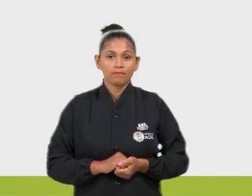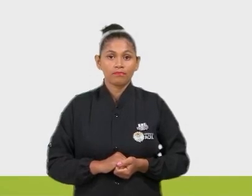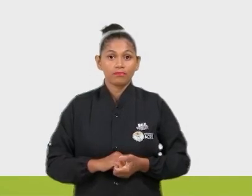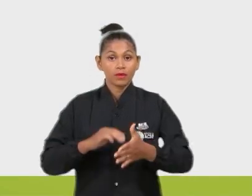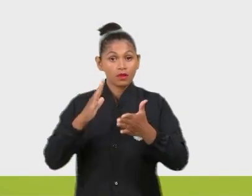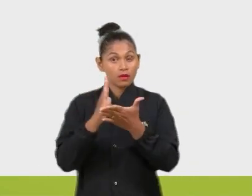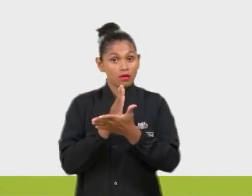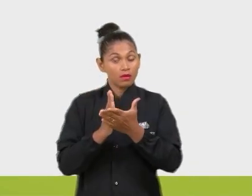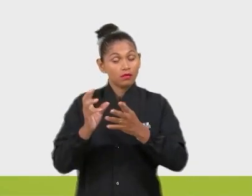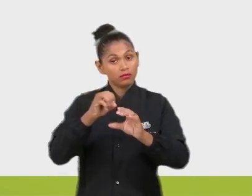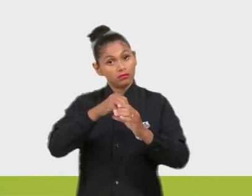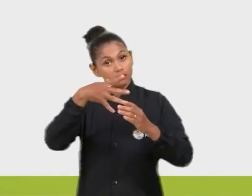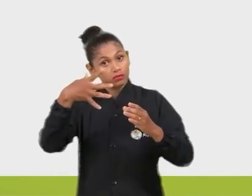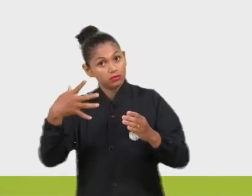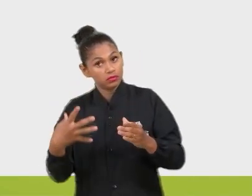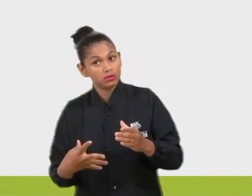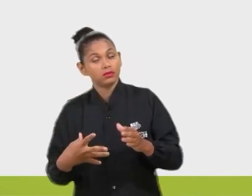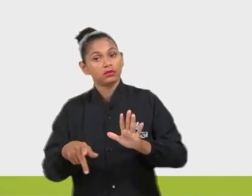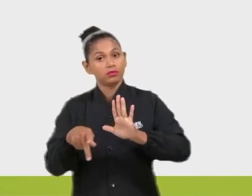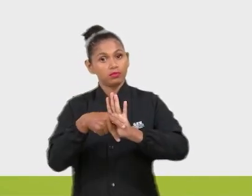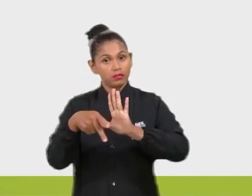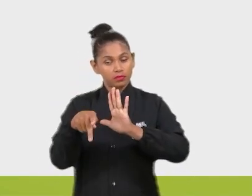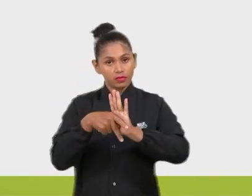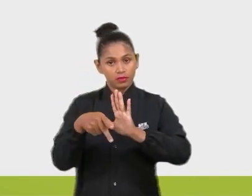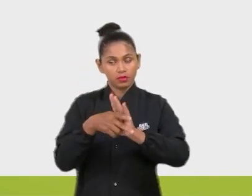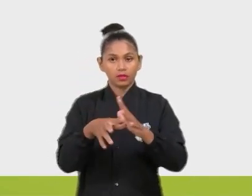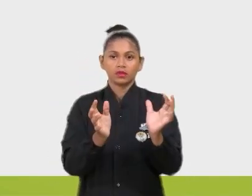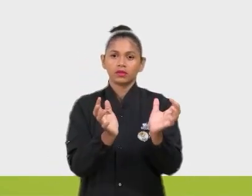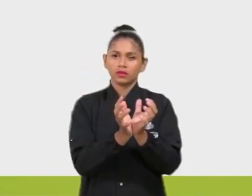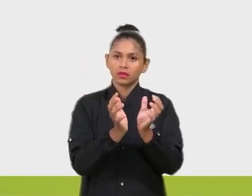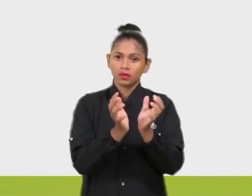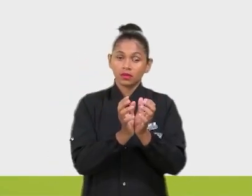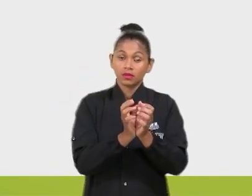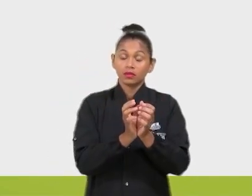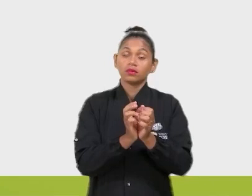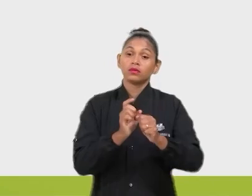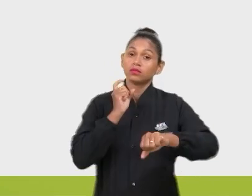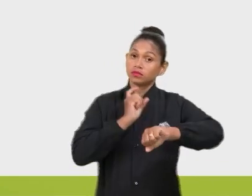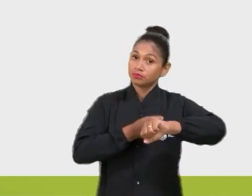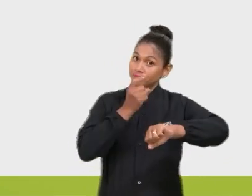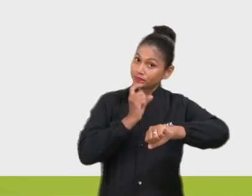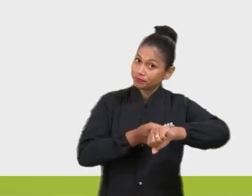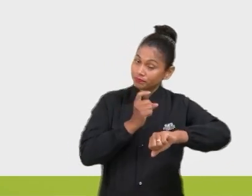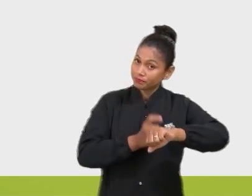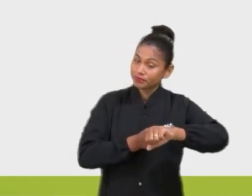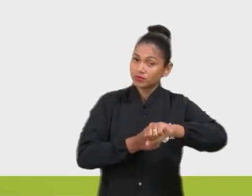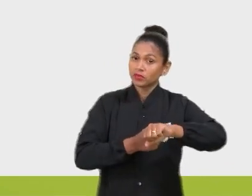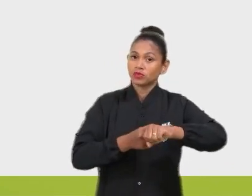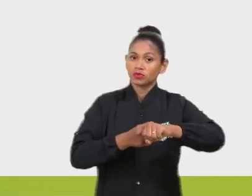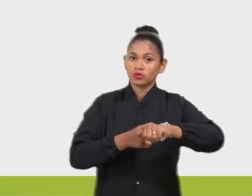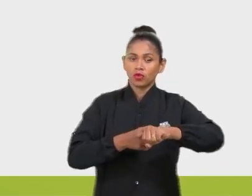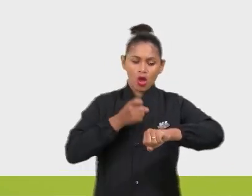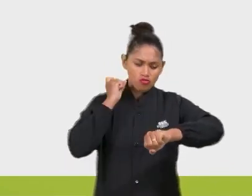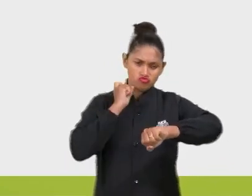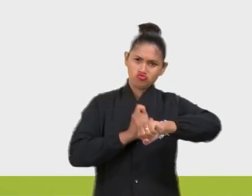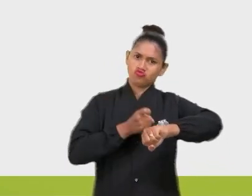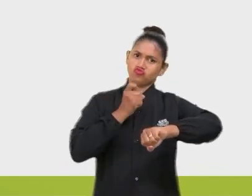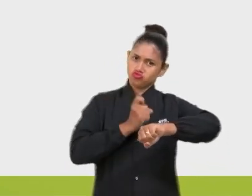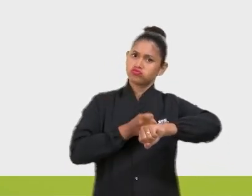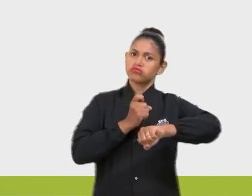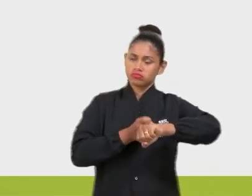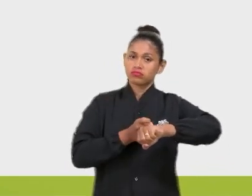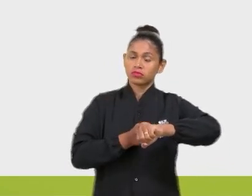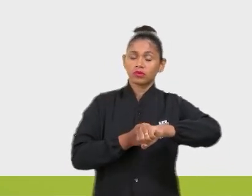Algumas características, tá? Desses grandes grupos. Os metais, eles são sólidos, exceto o